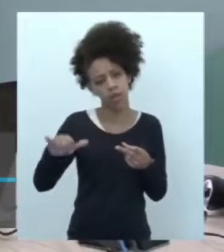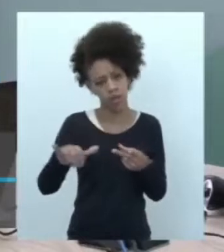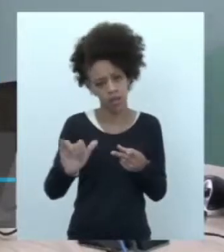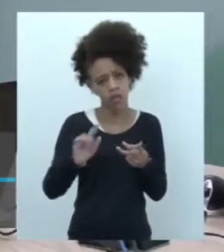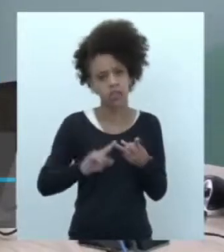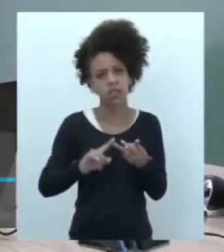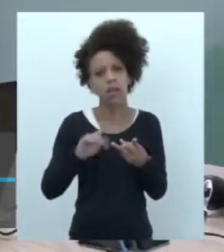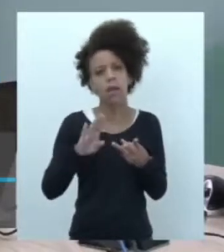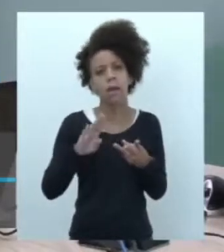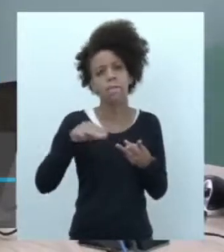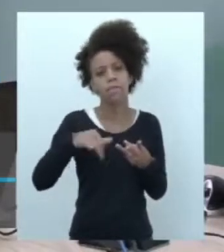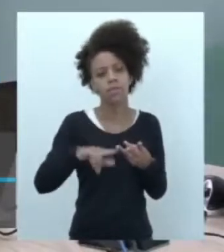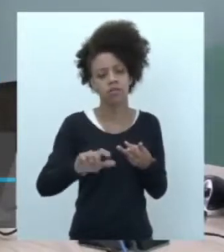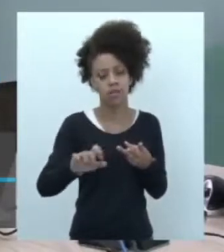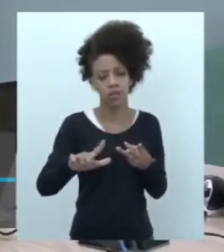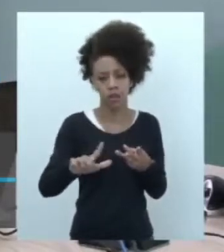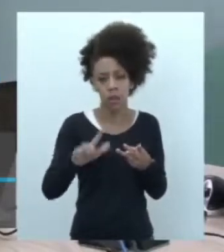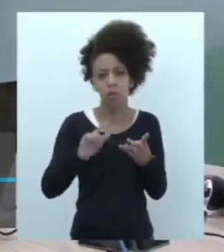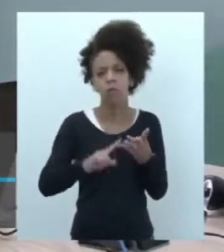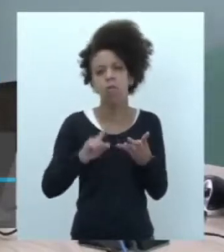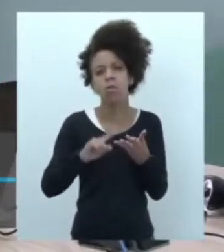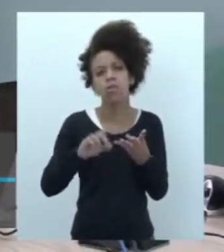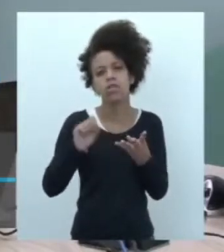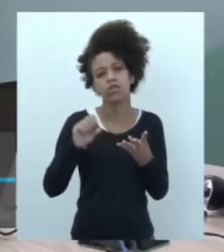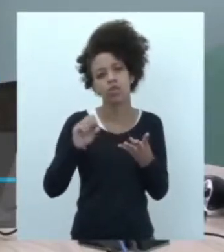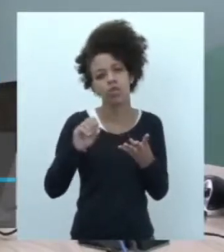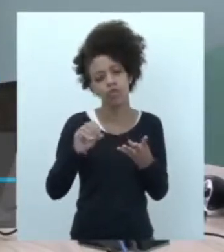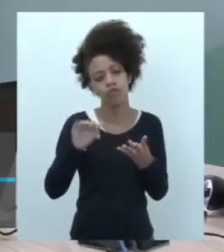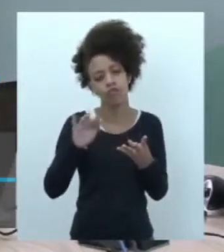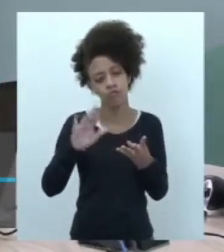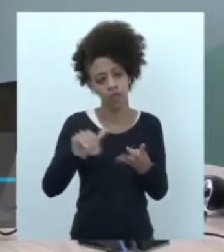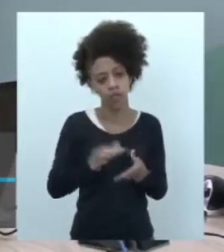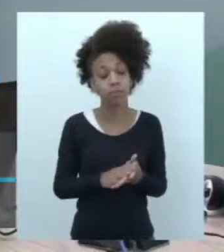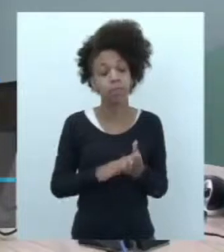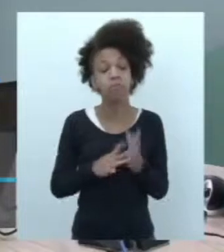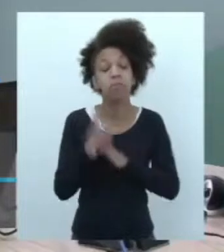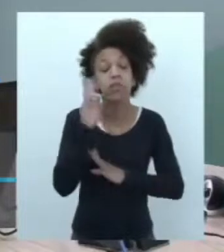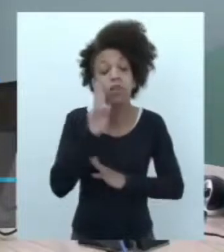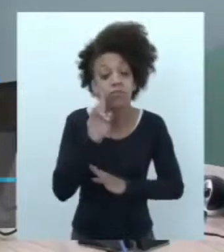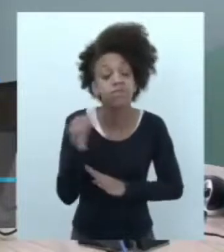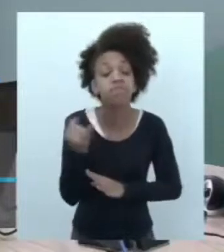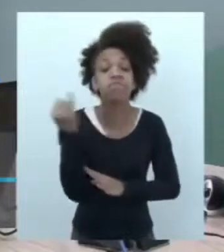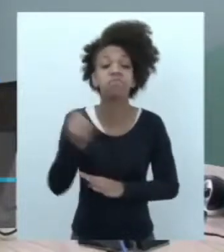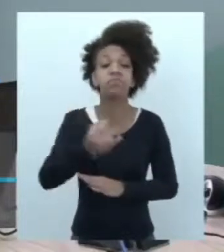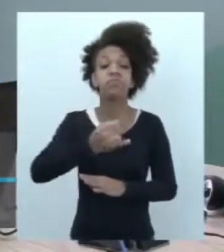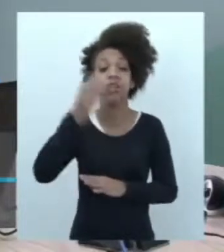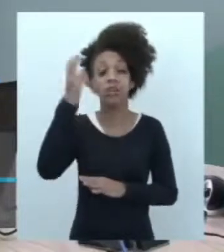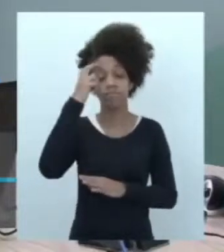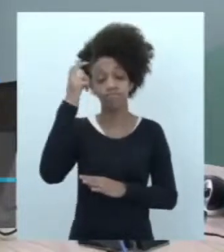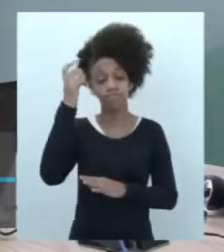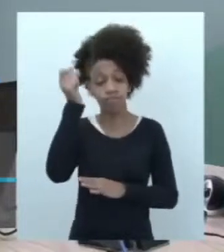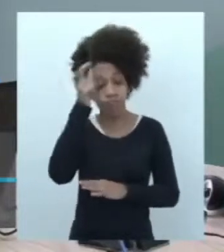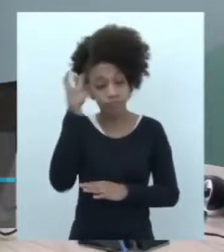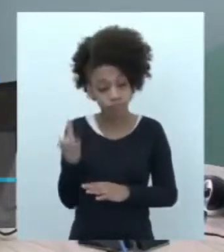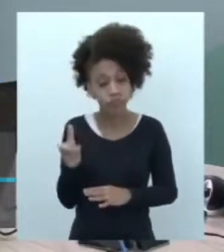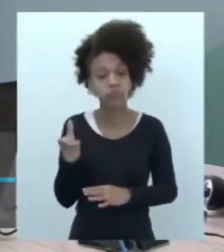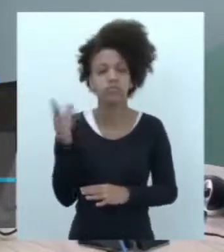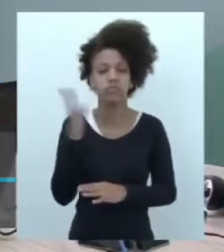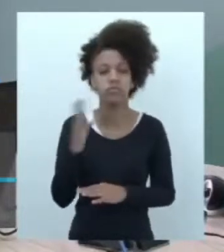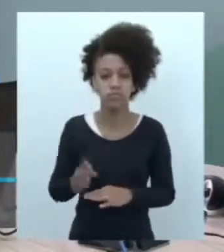contribuições importantes. É importante a gente lembrar que a cultura brasileira ela é formada, né, por contribuições de